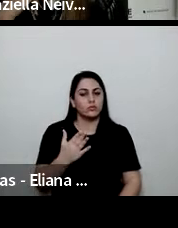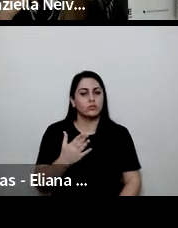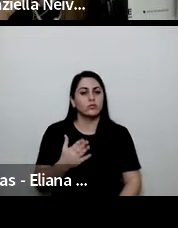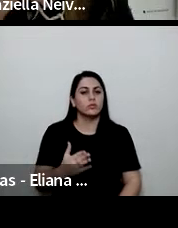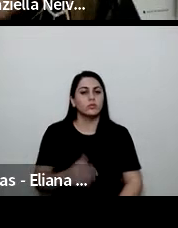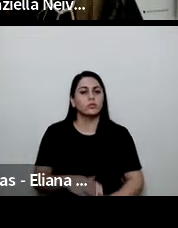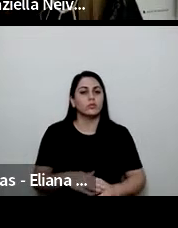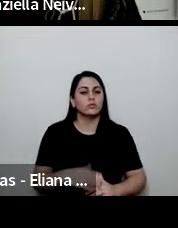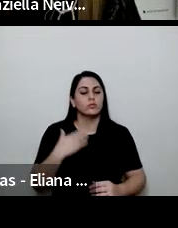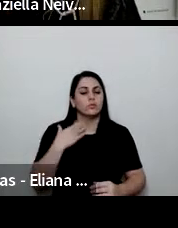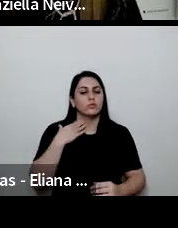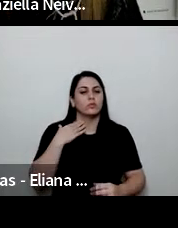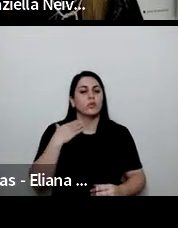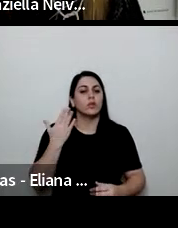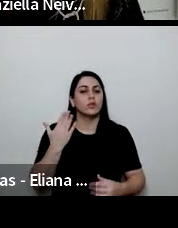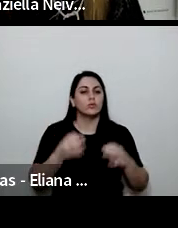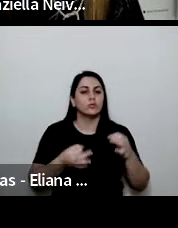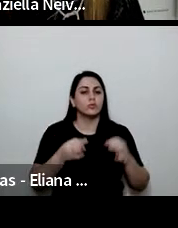ajudando a Graziela